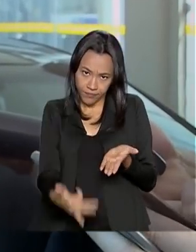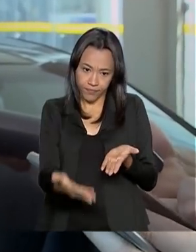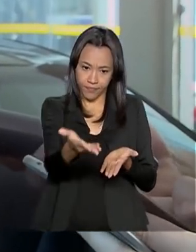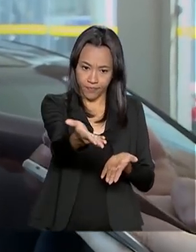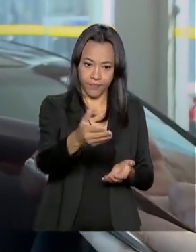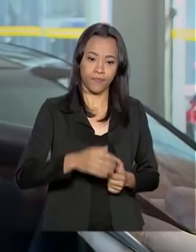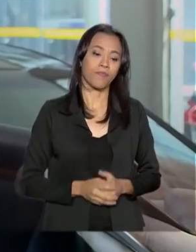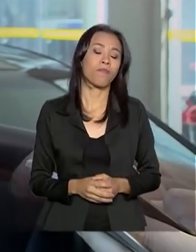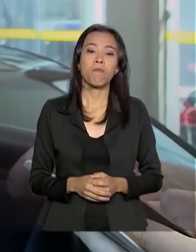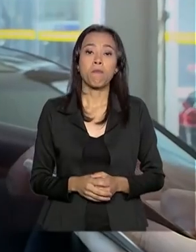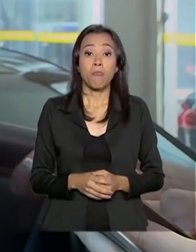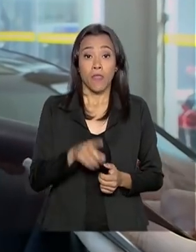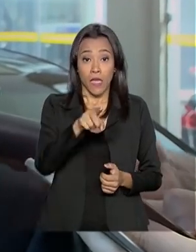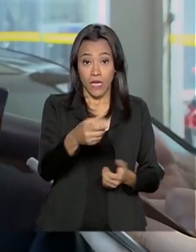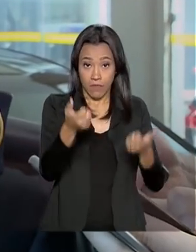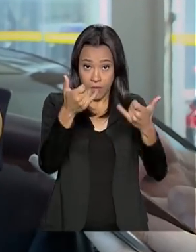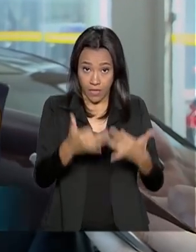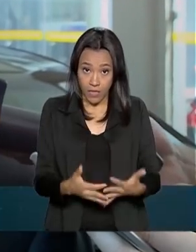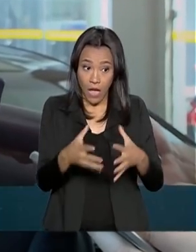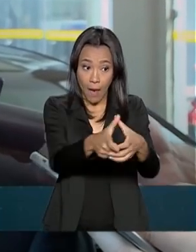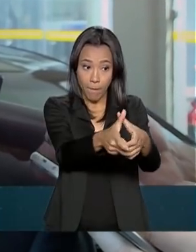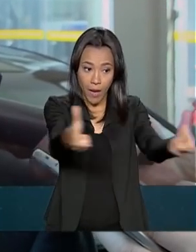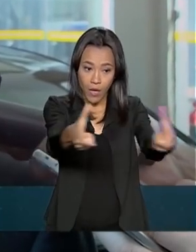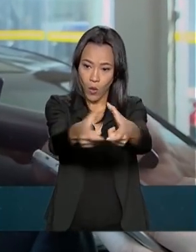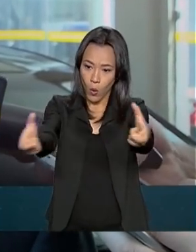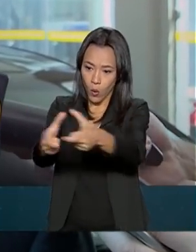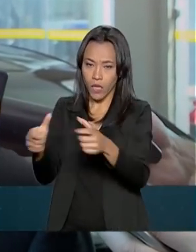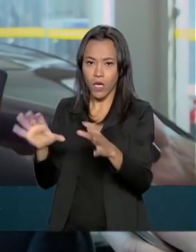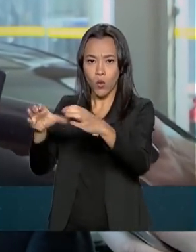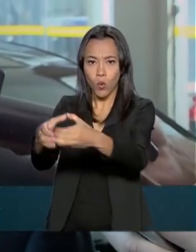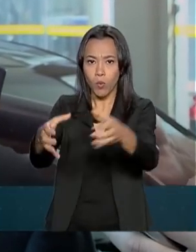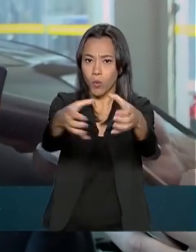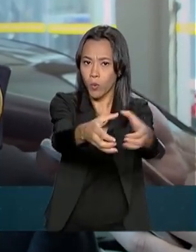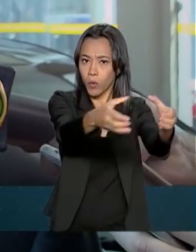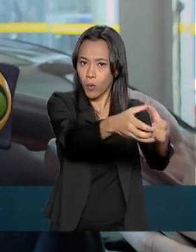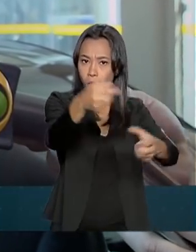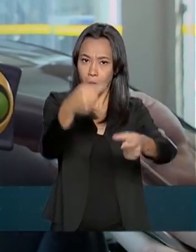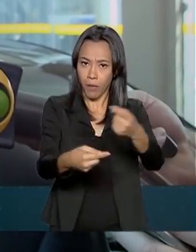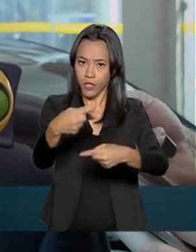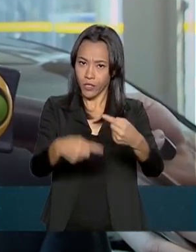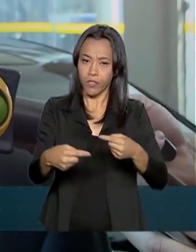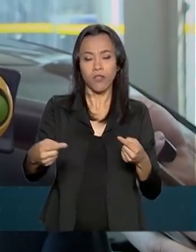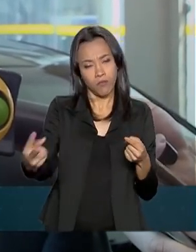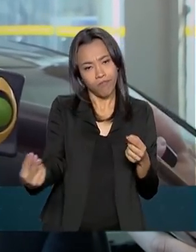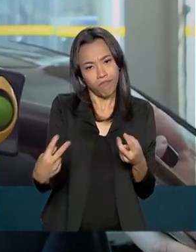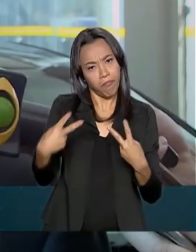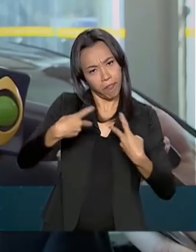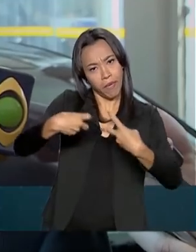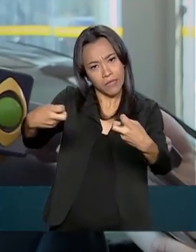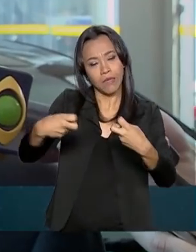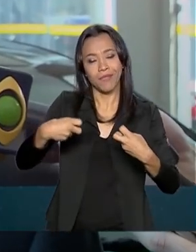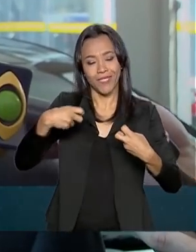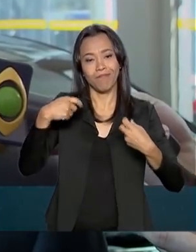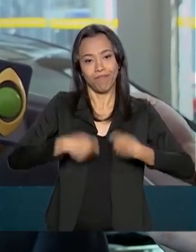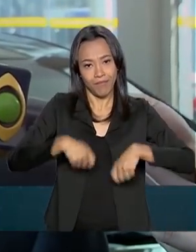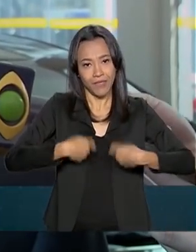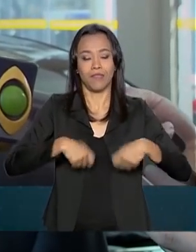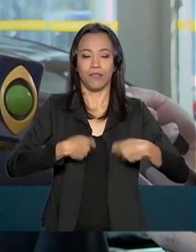A maior parte dos partidos que estão alinhados com a pauta estão convencidos da necessidade de